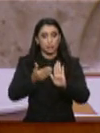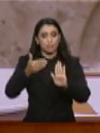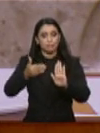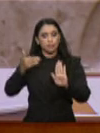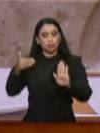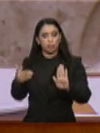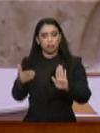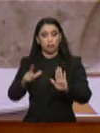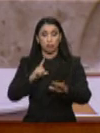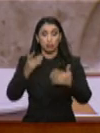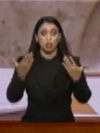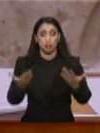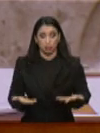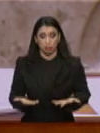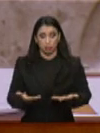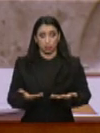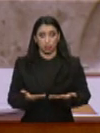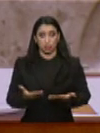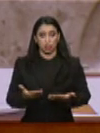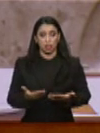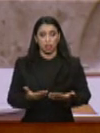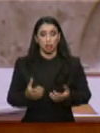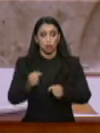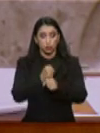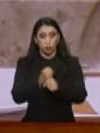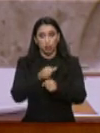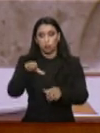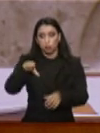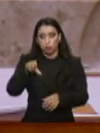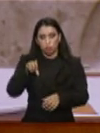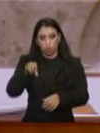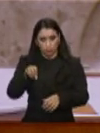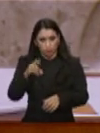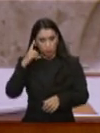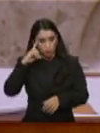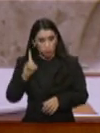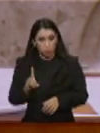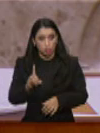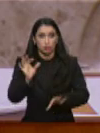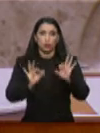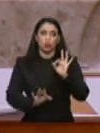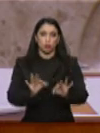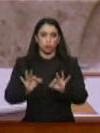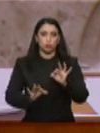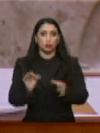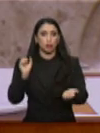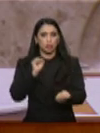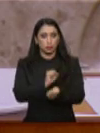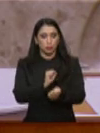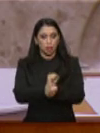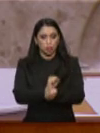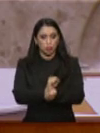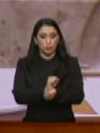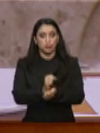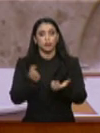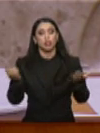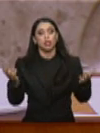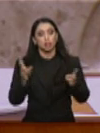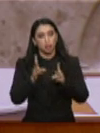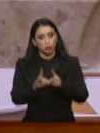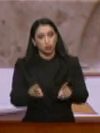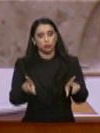anterioridades, anual e nonagesimal, o julgamento foi suspenso. E, da mesma forma, no recurso